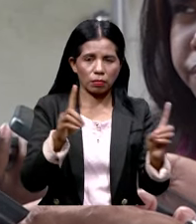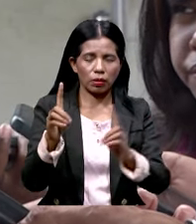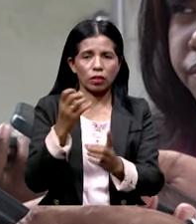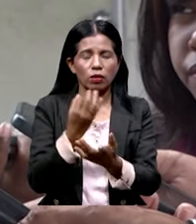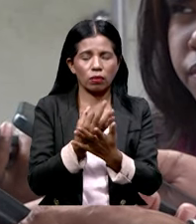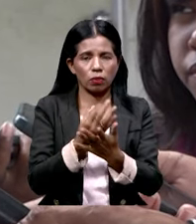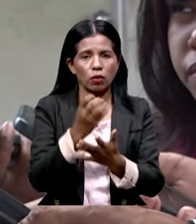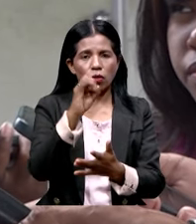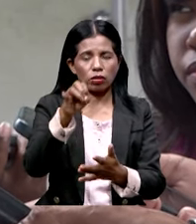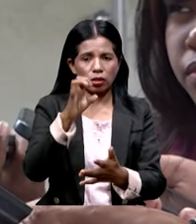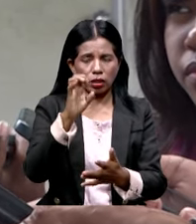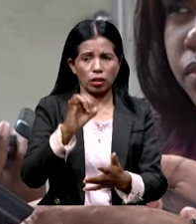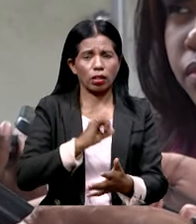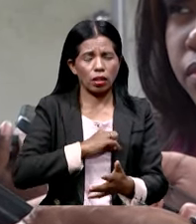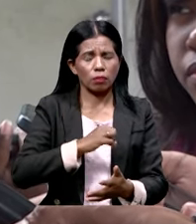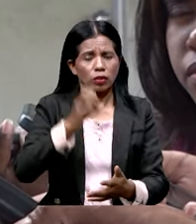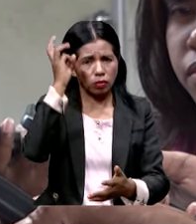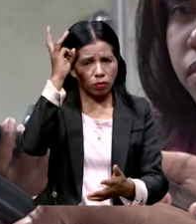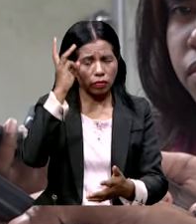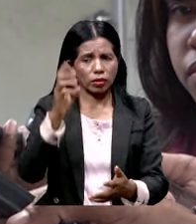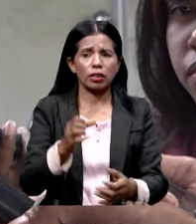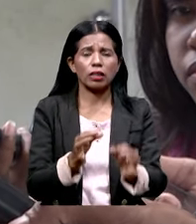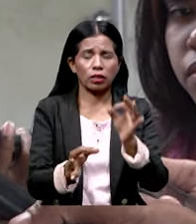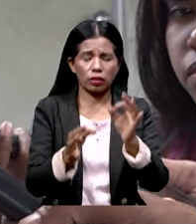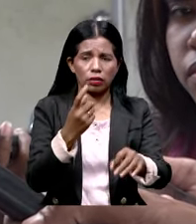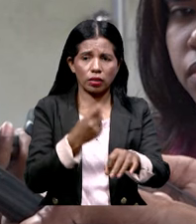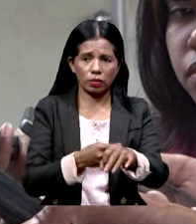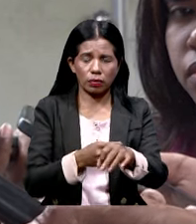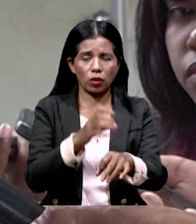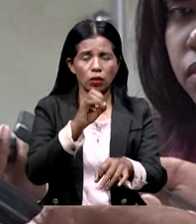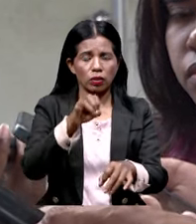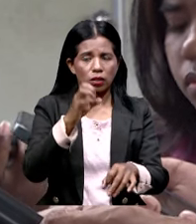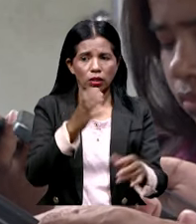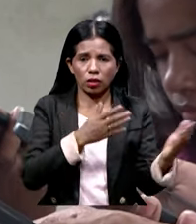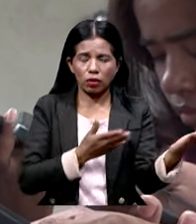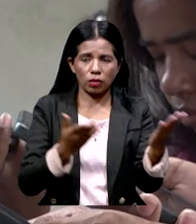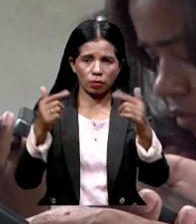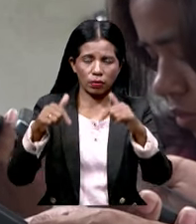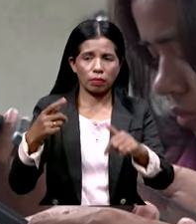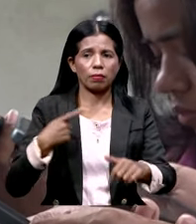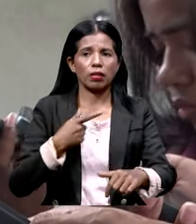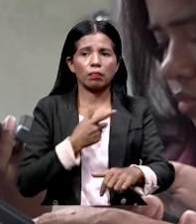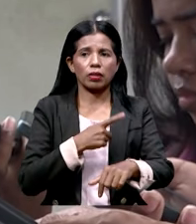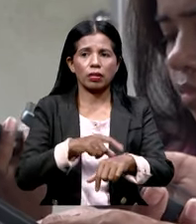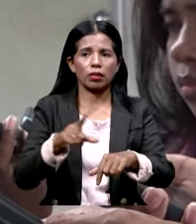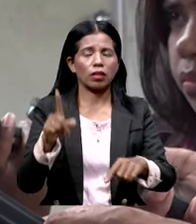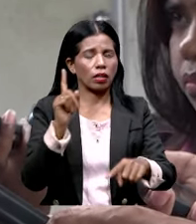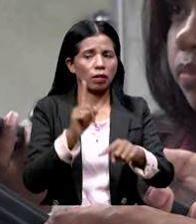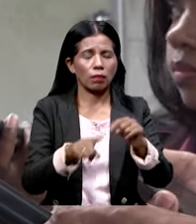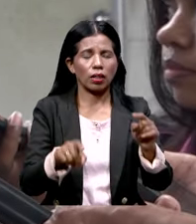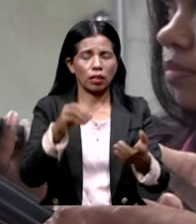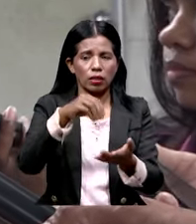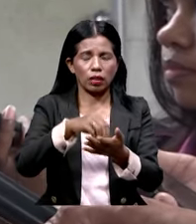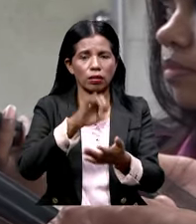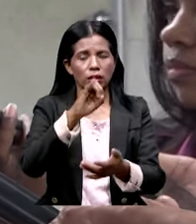Estado. Nema, vamos bem um falecendo, né? E a momento Orçamento Geral do Estado, lorima e parlamento, lalica tal que das epejo e peser ne osan.